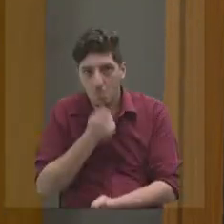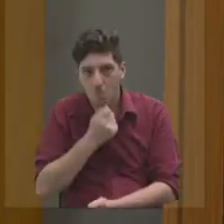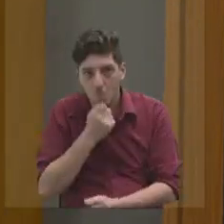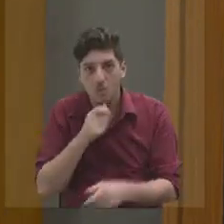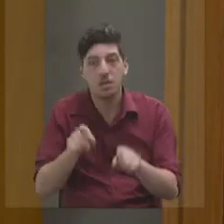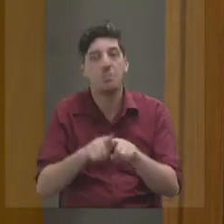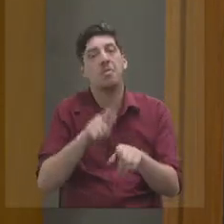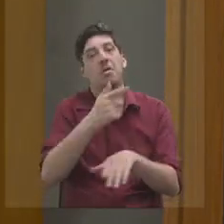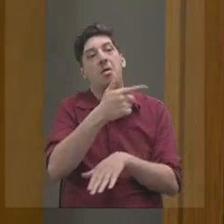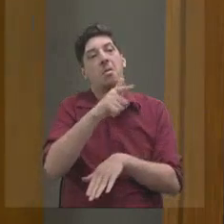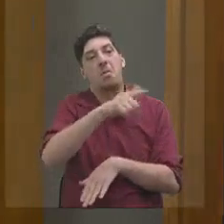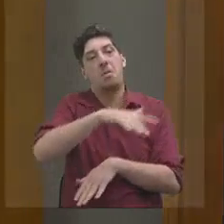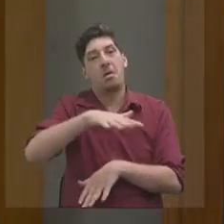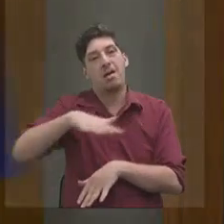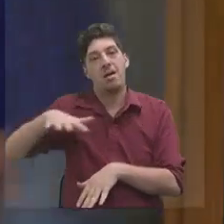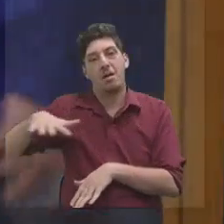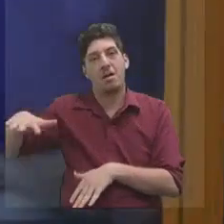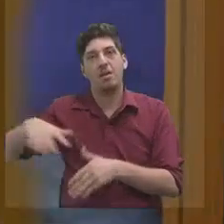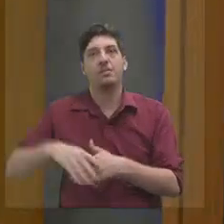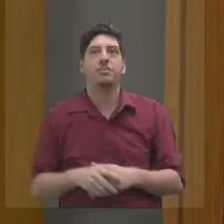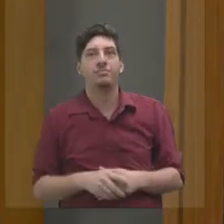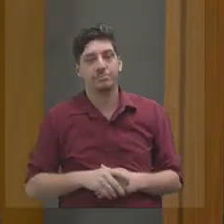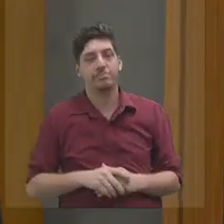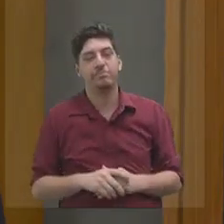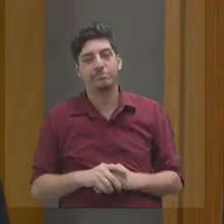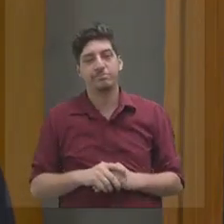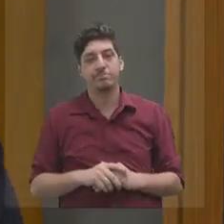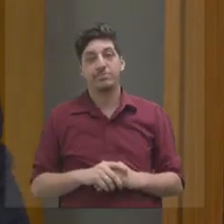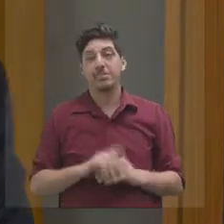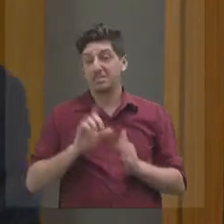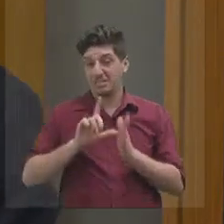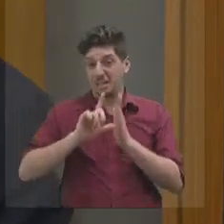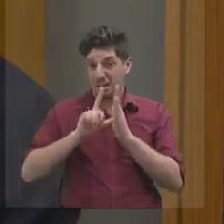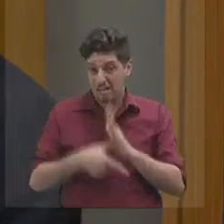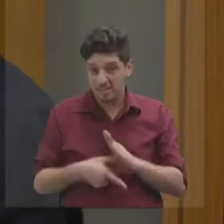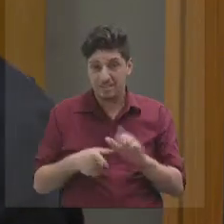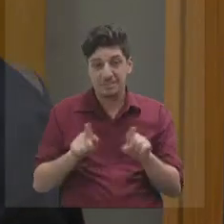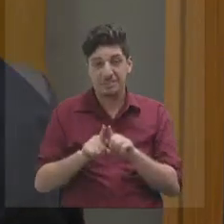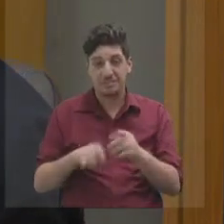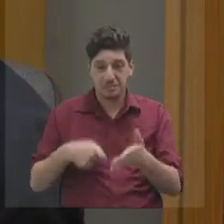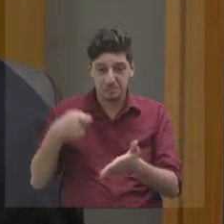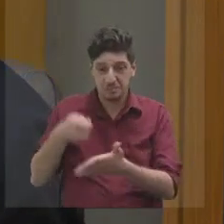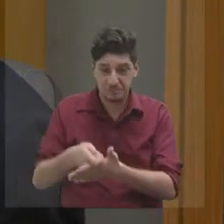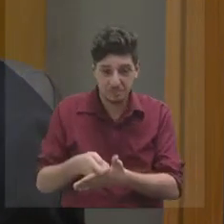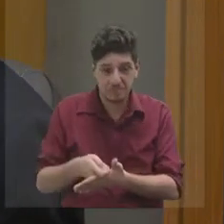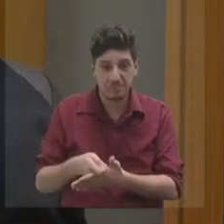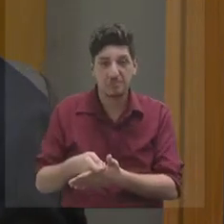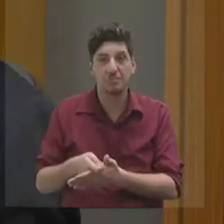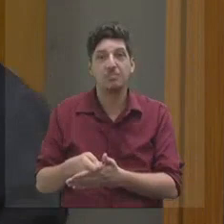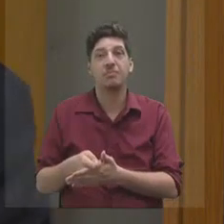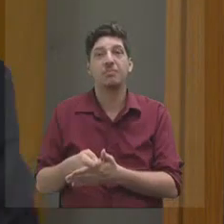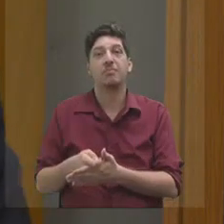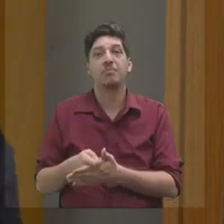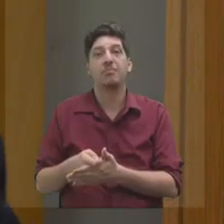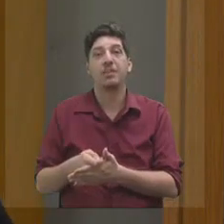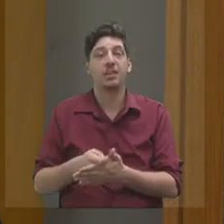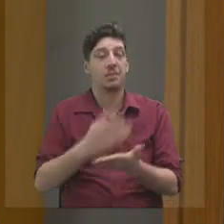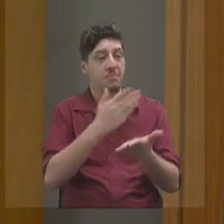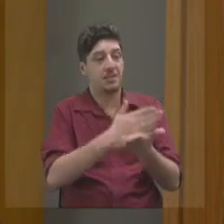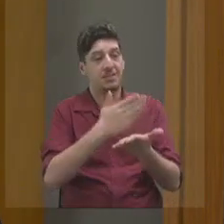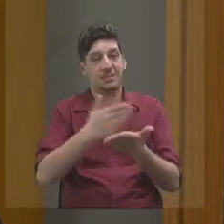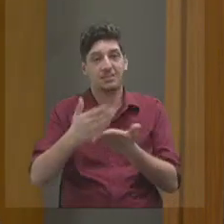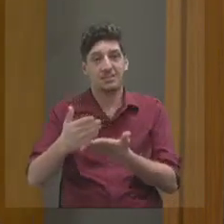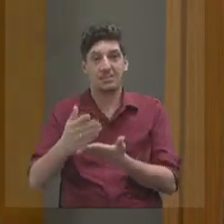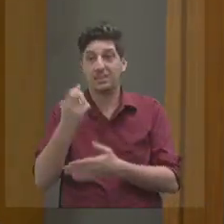segmentos já em atraso e sendo pago é de forma parcelada por mais